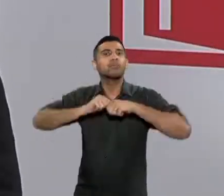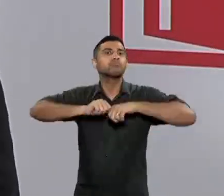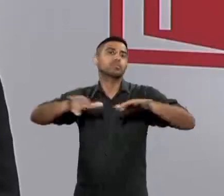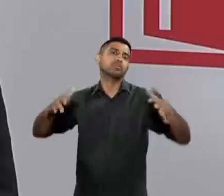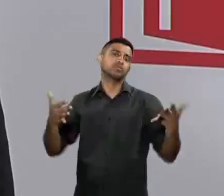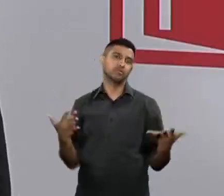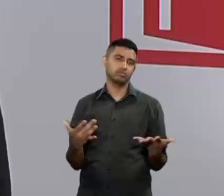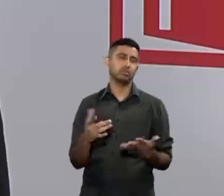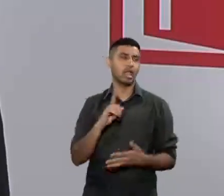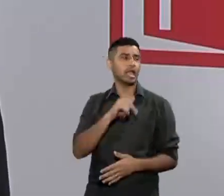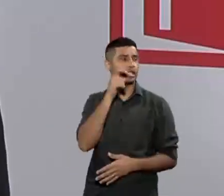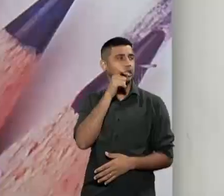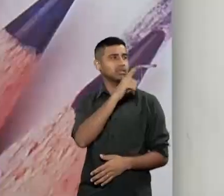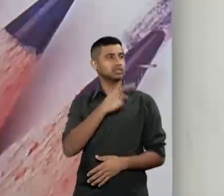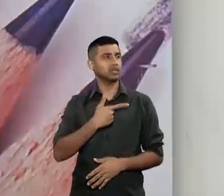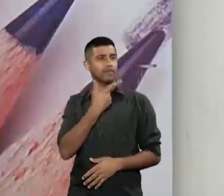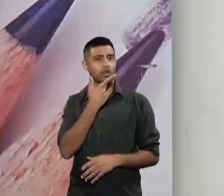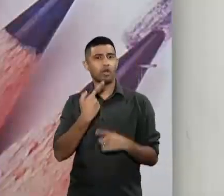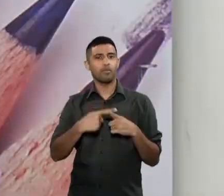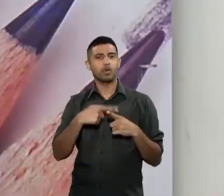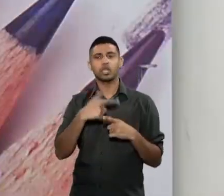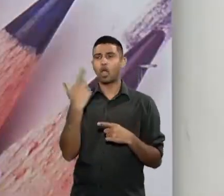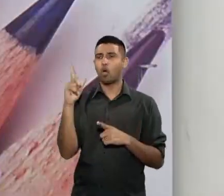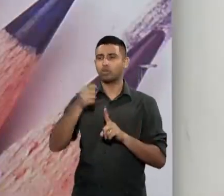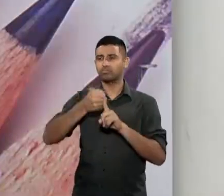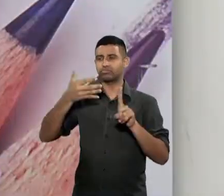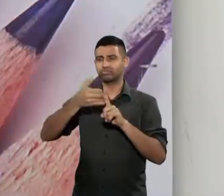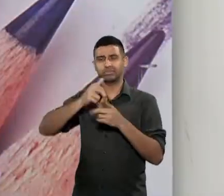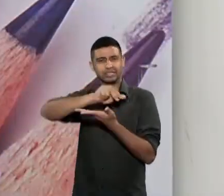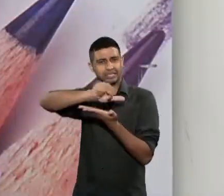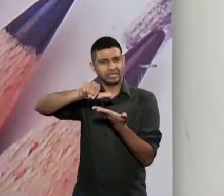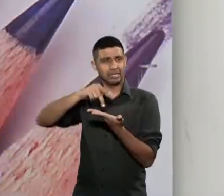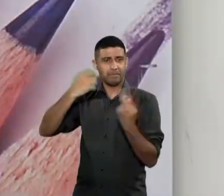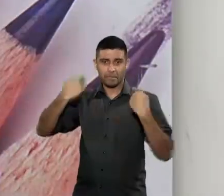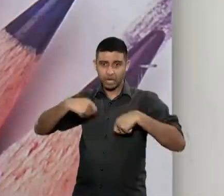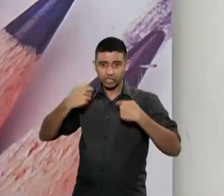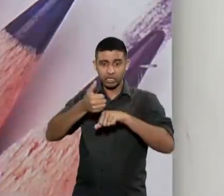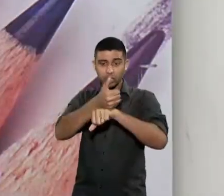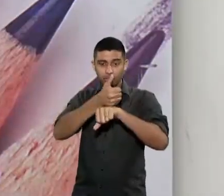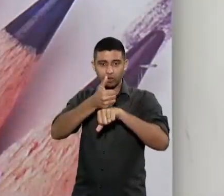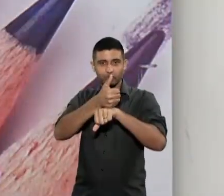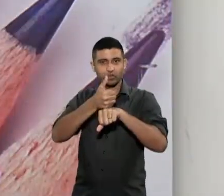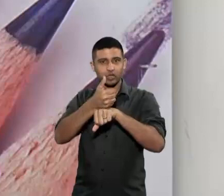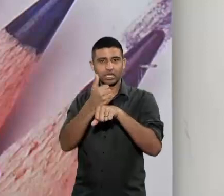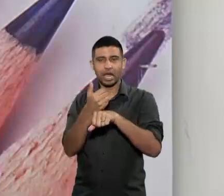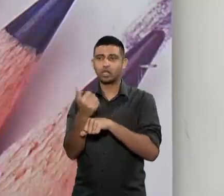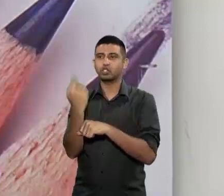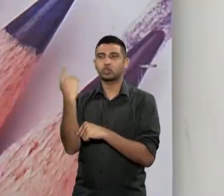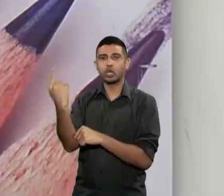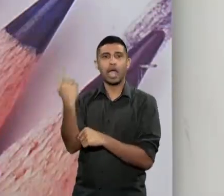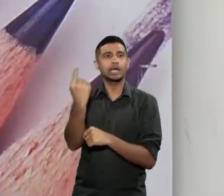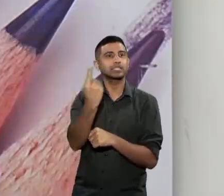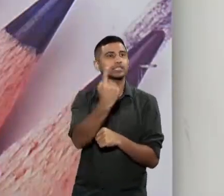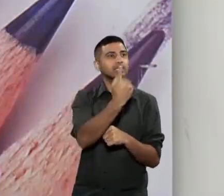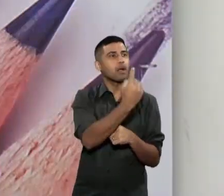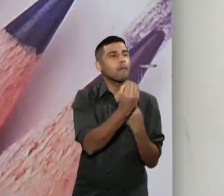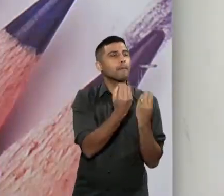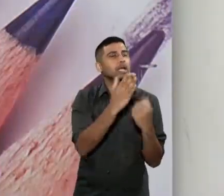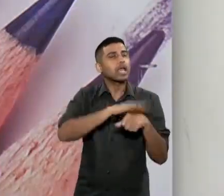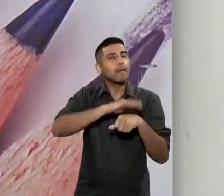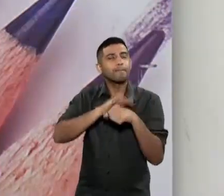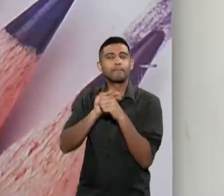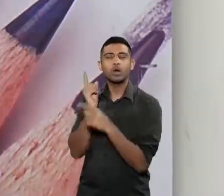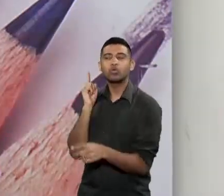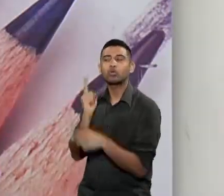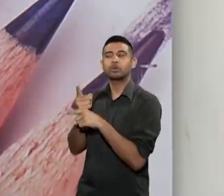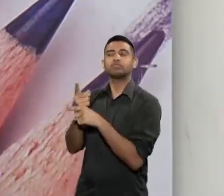né? Que é bem interessante o que você está falando, porque outras síndromes, a gente precisa de profissionais específicos. Para detectar,